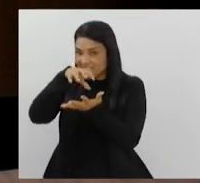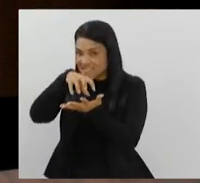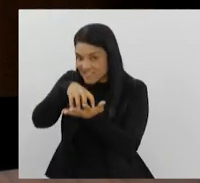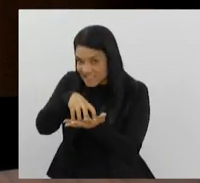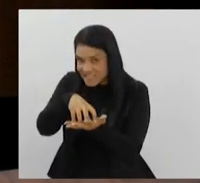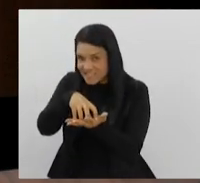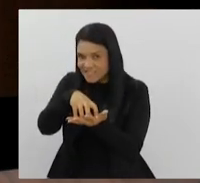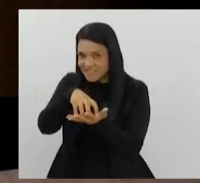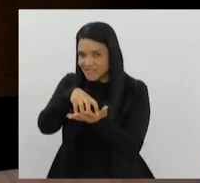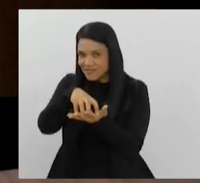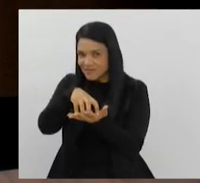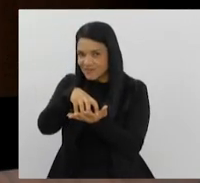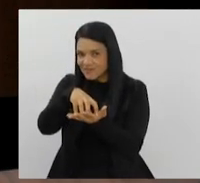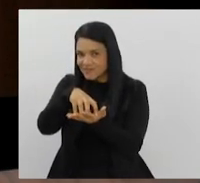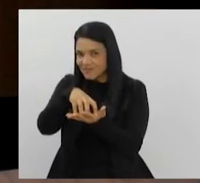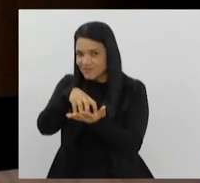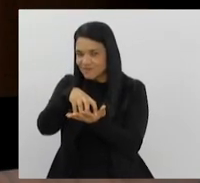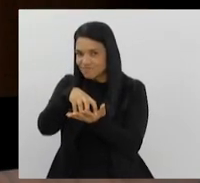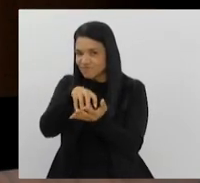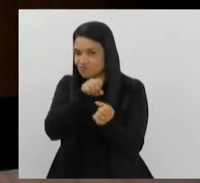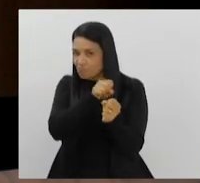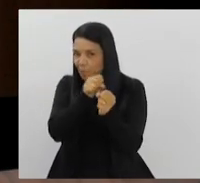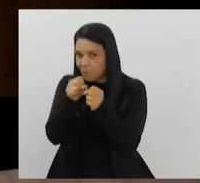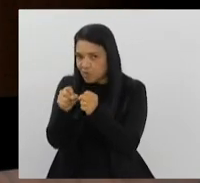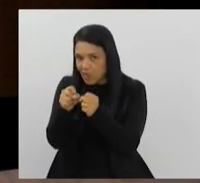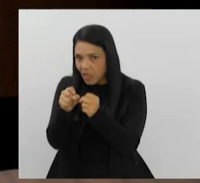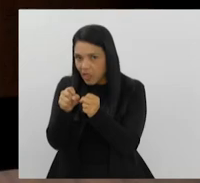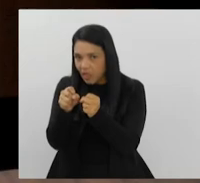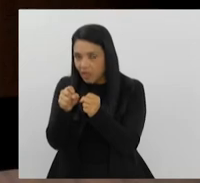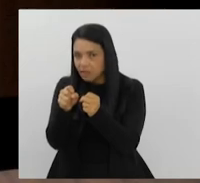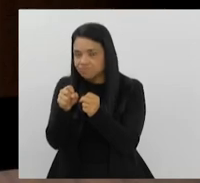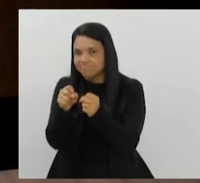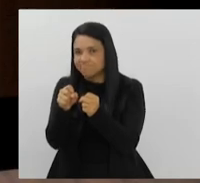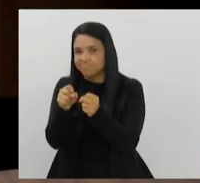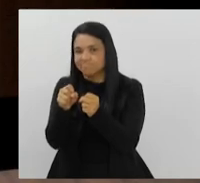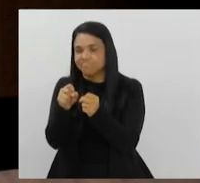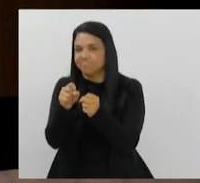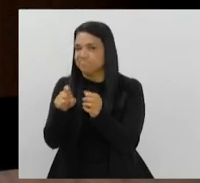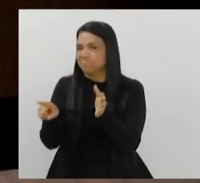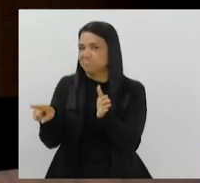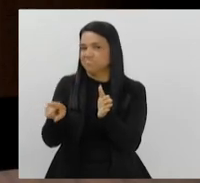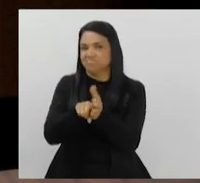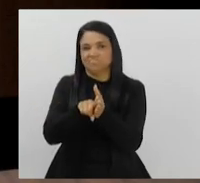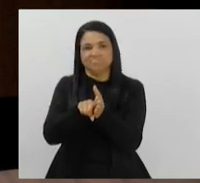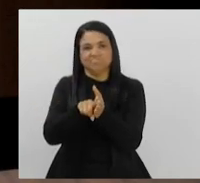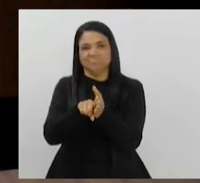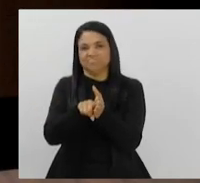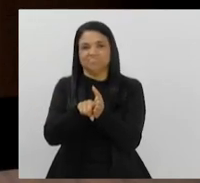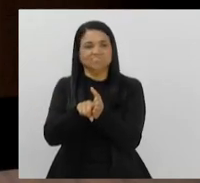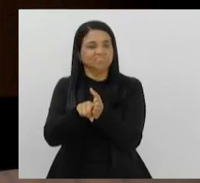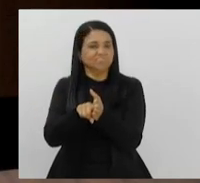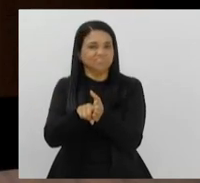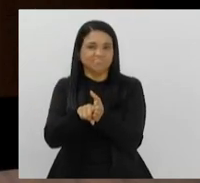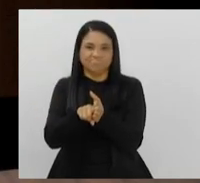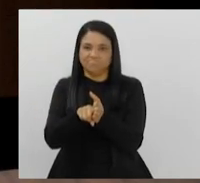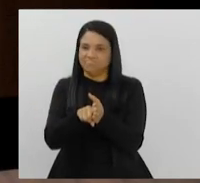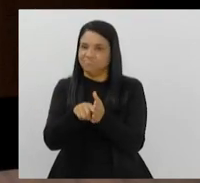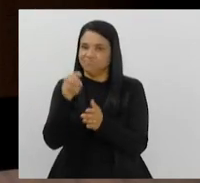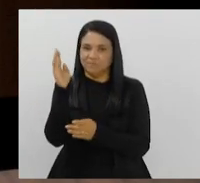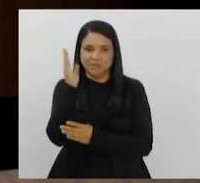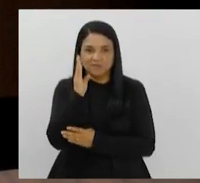centralização de poder não tem se mostrado positiva para o nosso